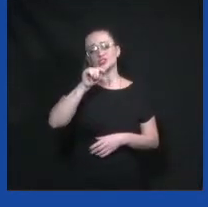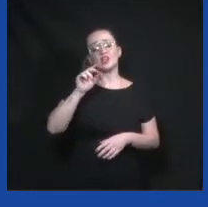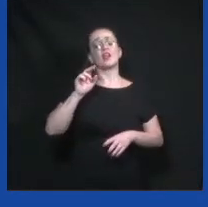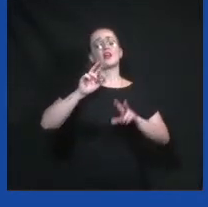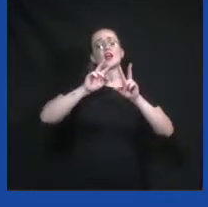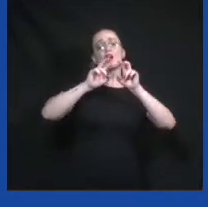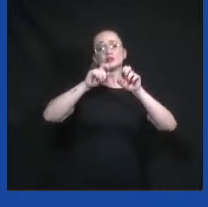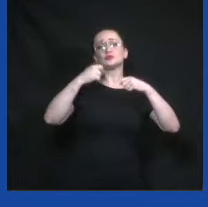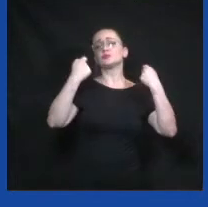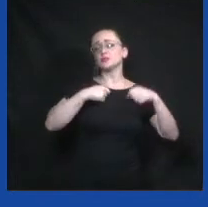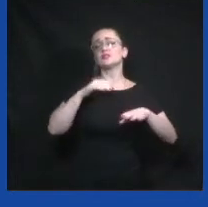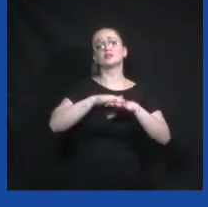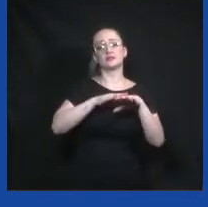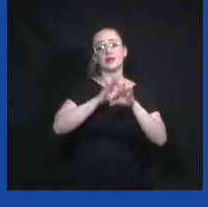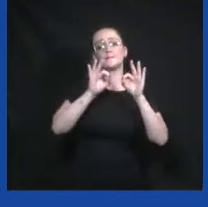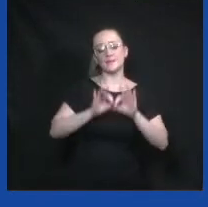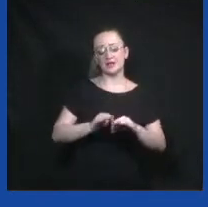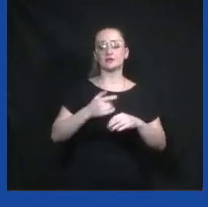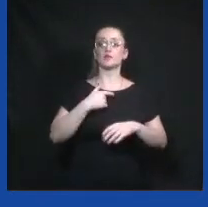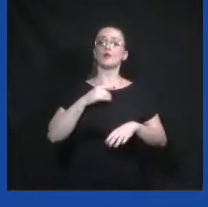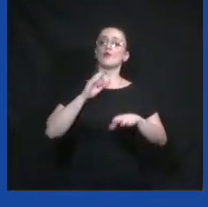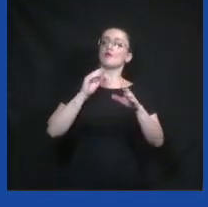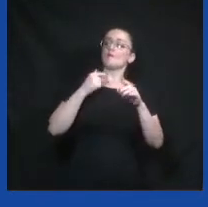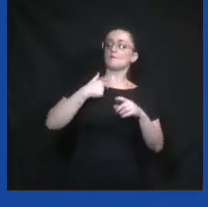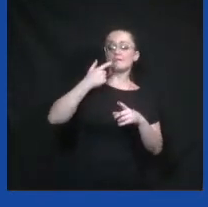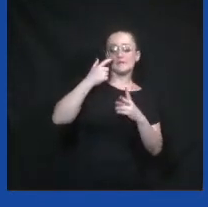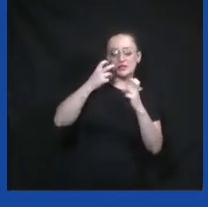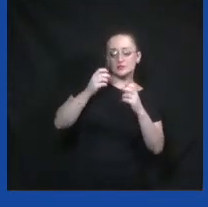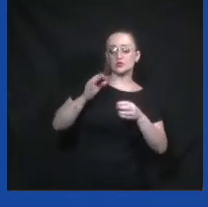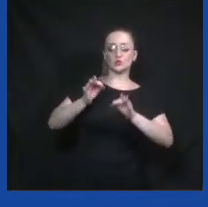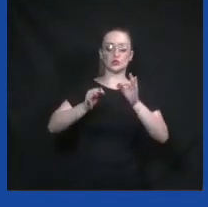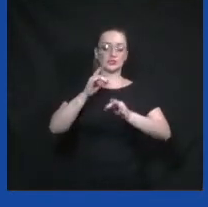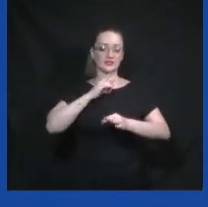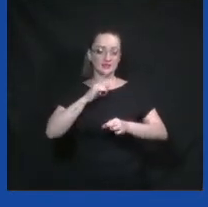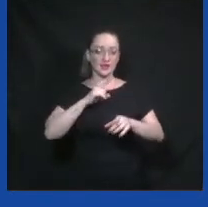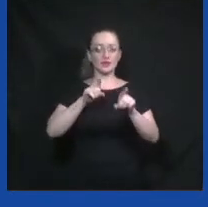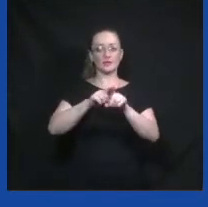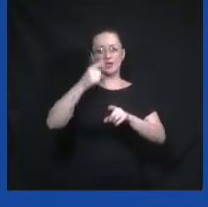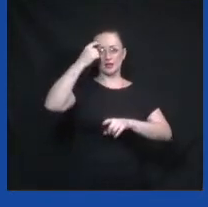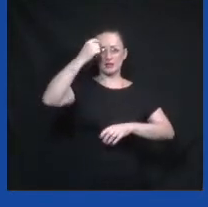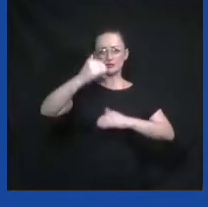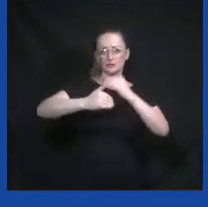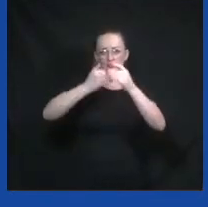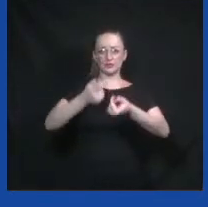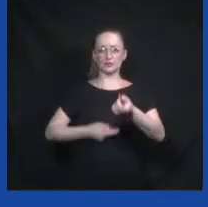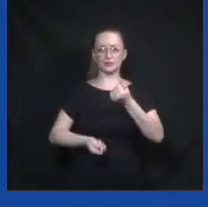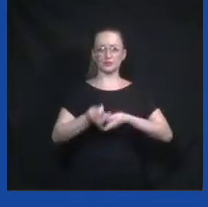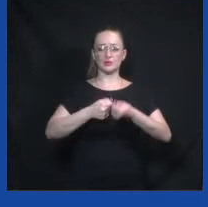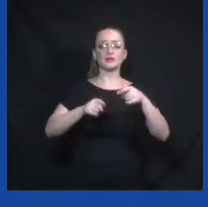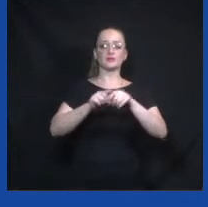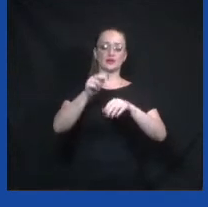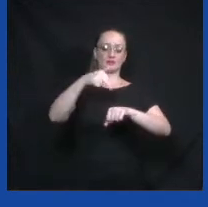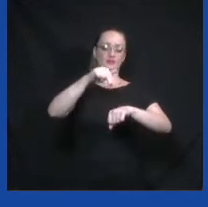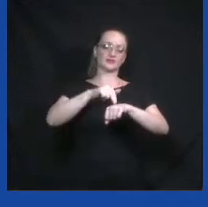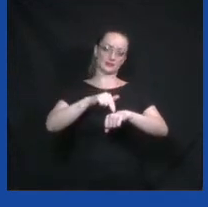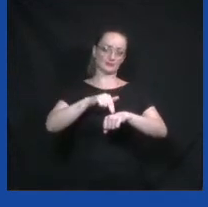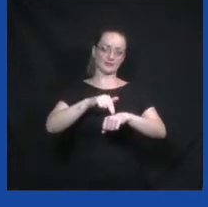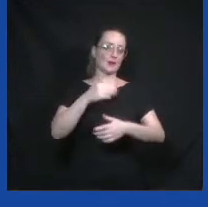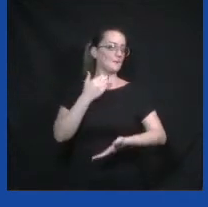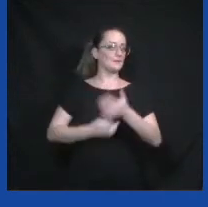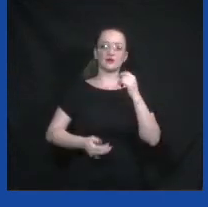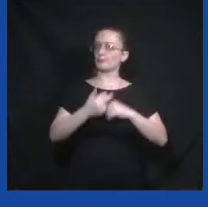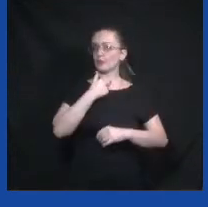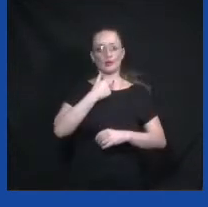ideia de justiça, de convivência pacífica e saudável, mas por uma ideia de desenvolvimento econômico e de nação também. A gente não pode perder essa dimensão,